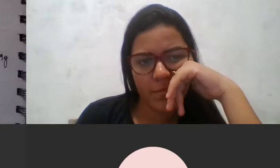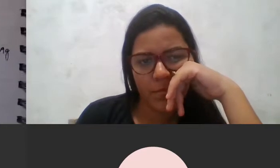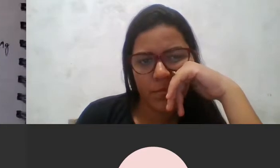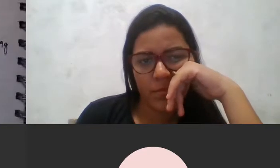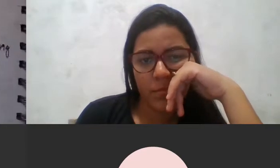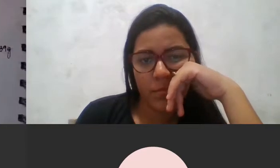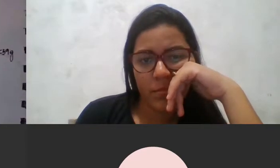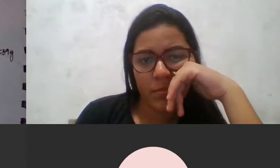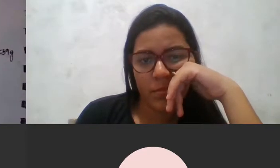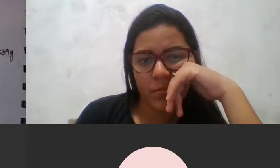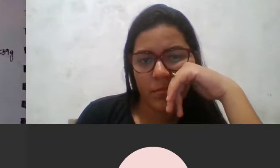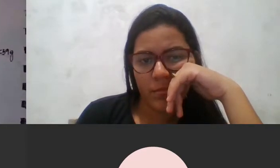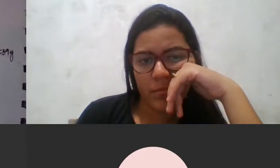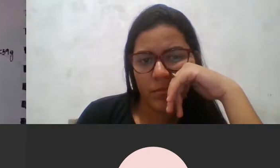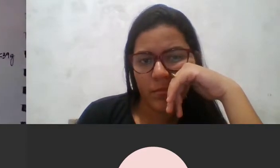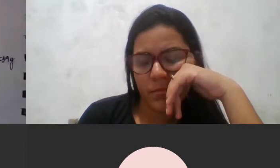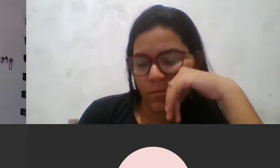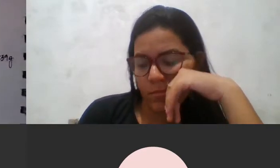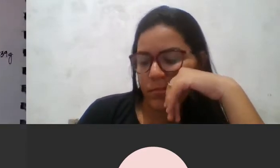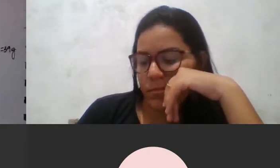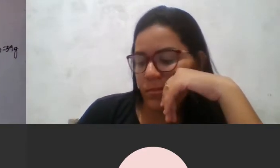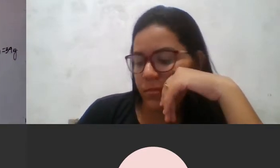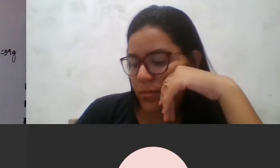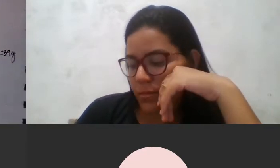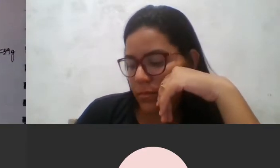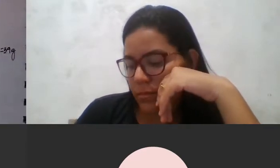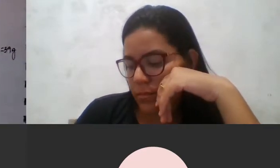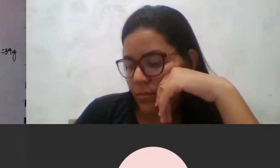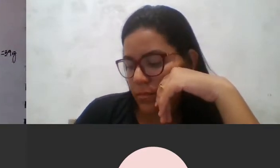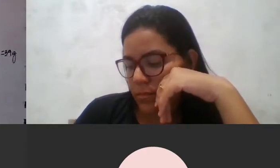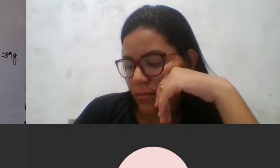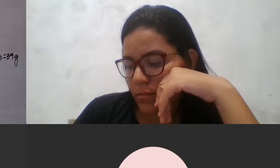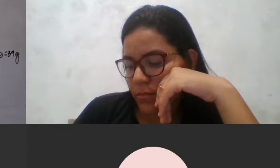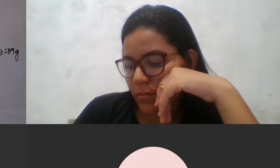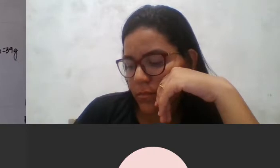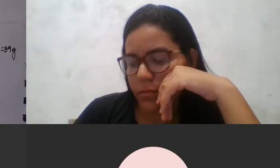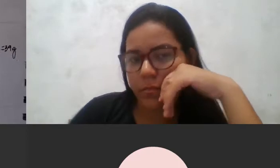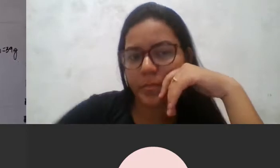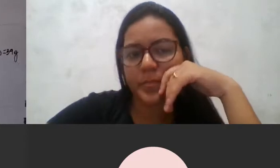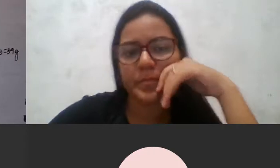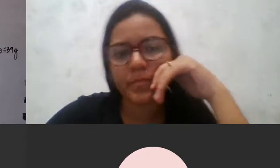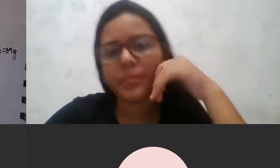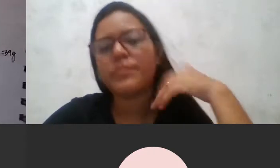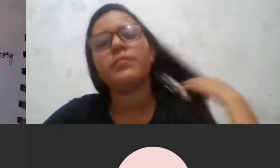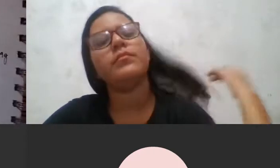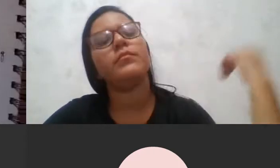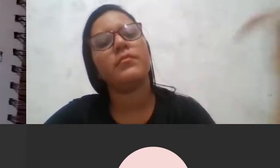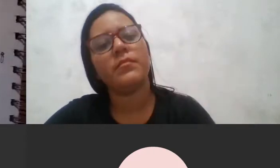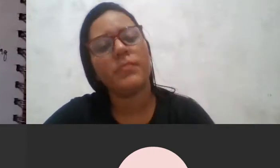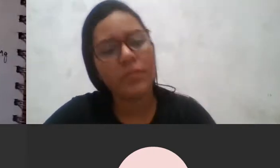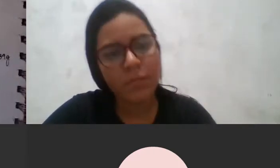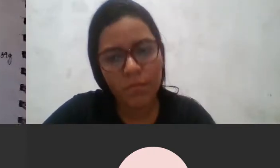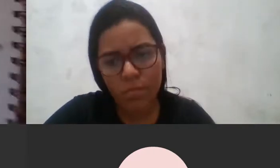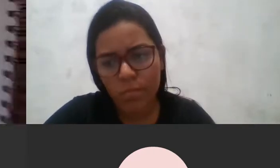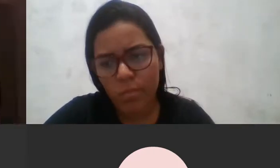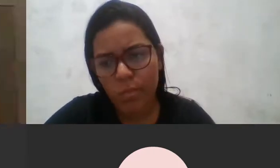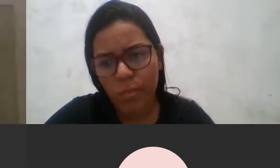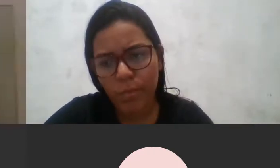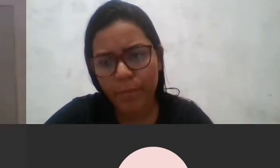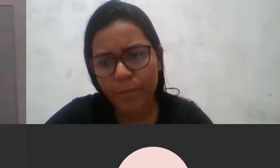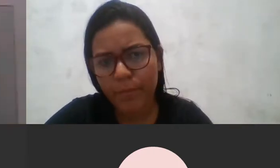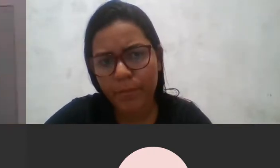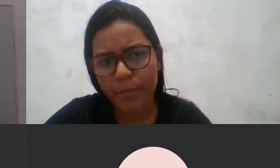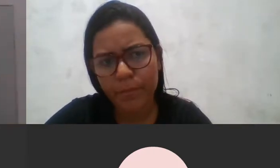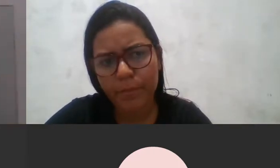massa seca. Eu tenho a massa úmida, eu tenho a massa seca, e eu tenho a massa do anel volumétrico, tá? Então tem que lembrar sempre que quando eu